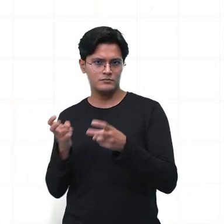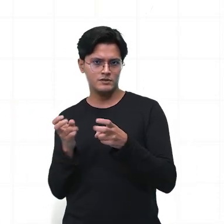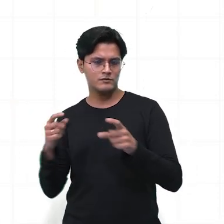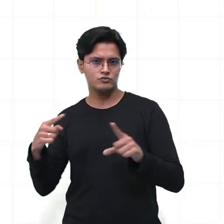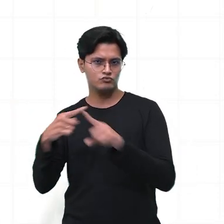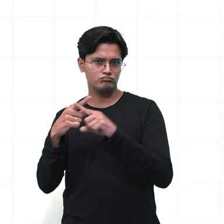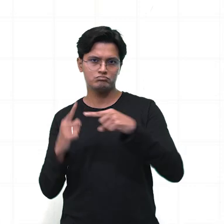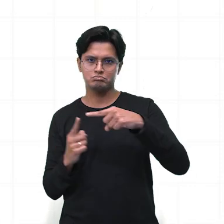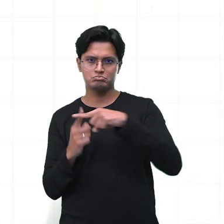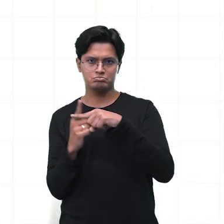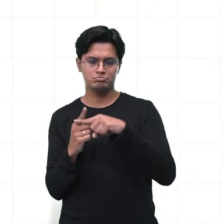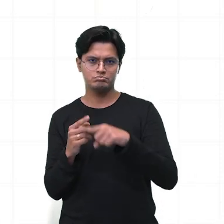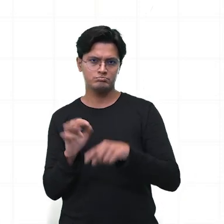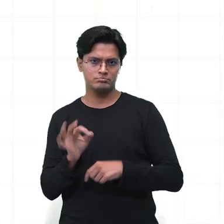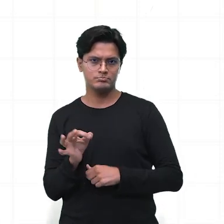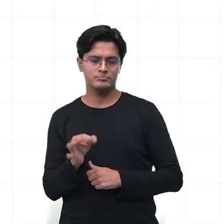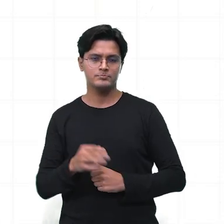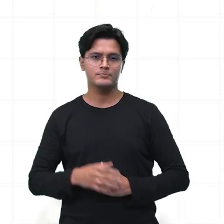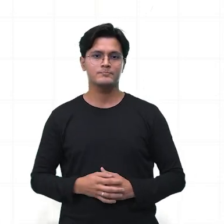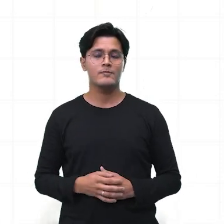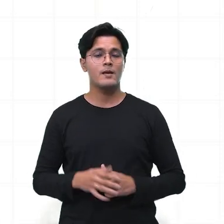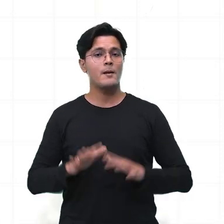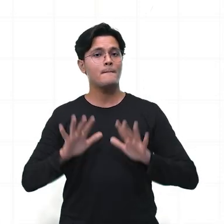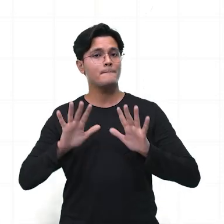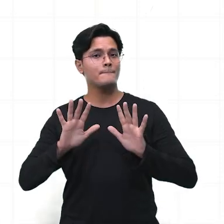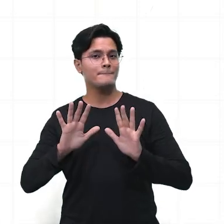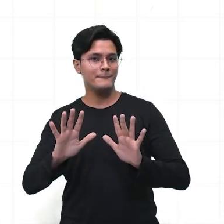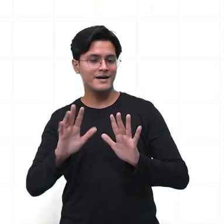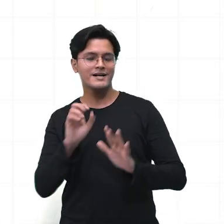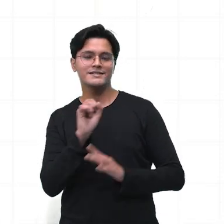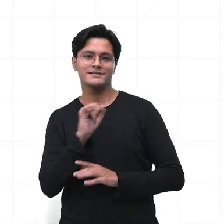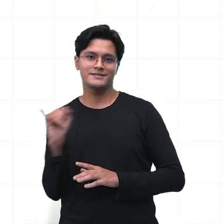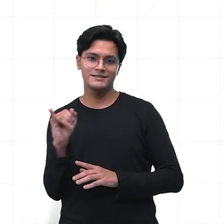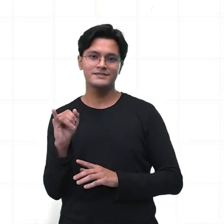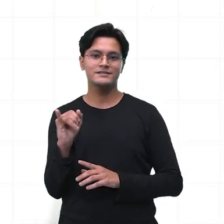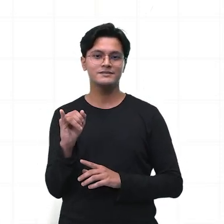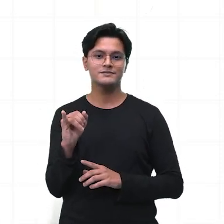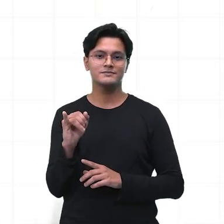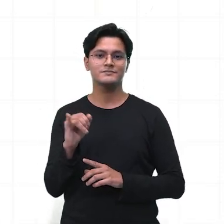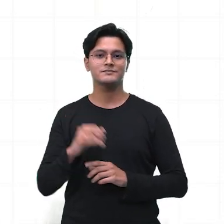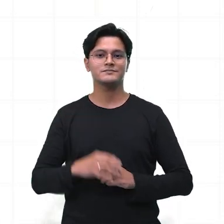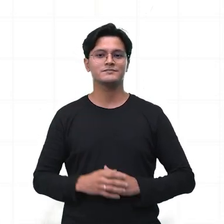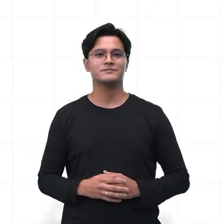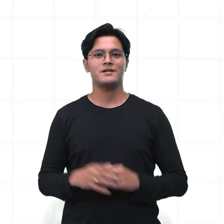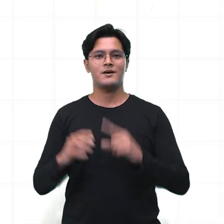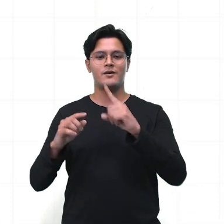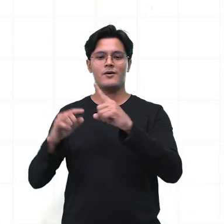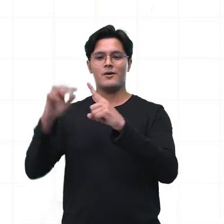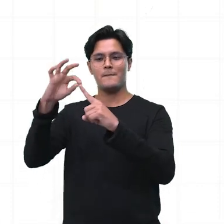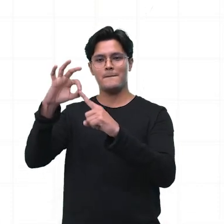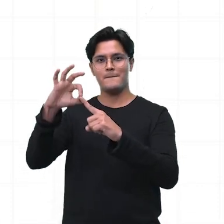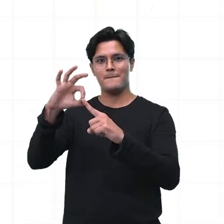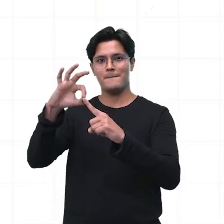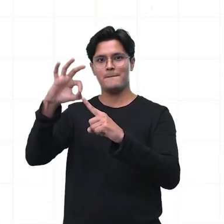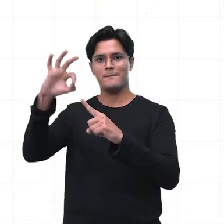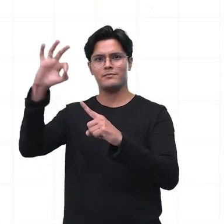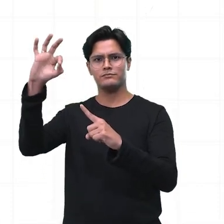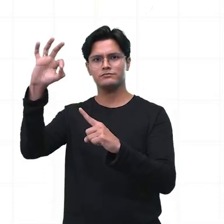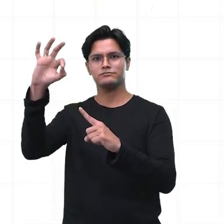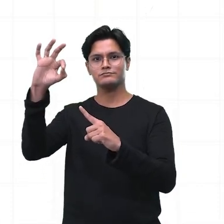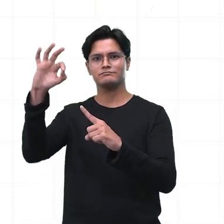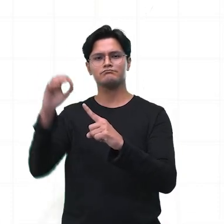se cruzar com nenhum outro lado. Mas, se eu prolongar esse lado aqui, olha o que vai